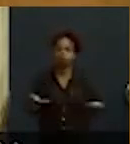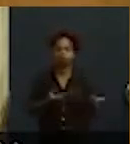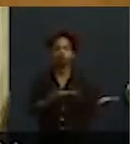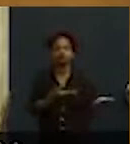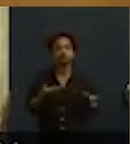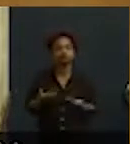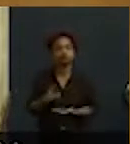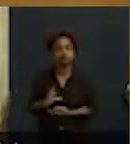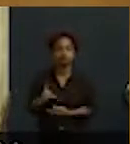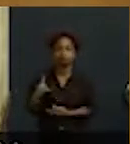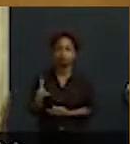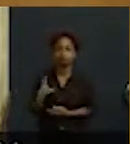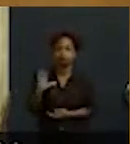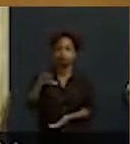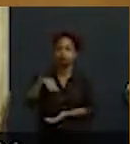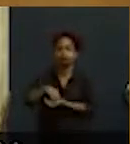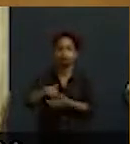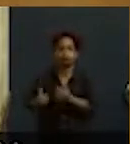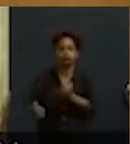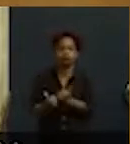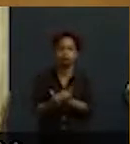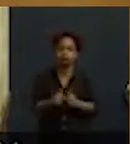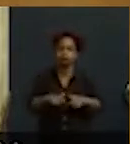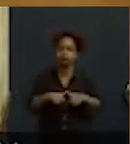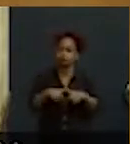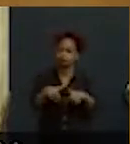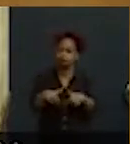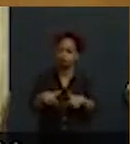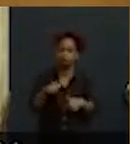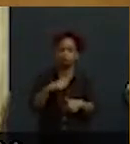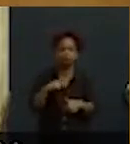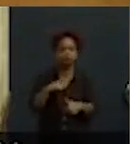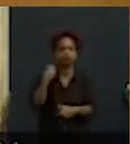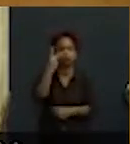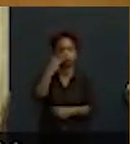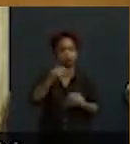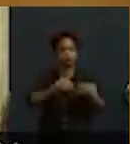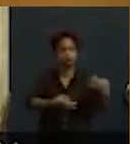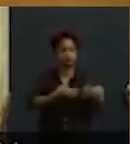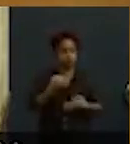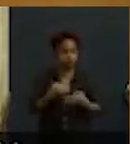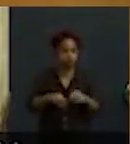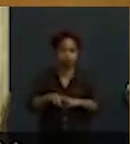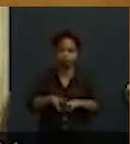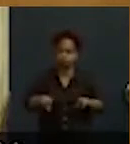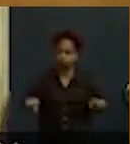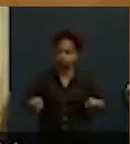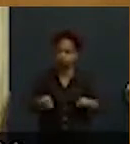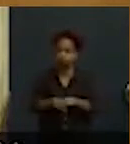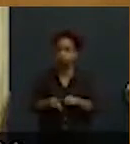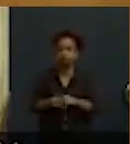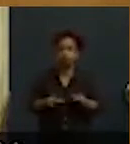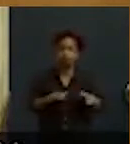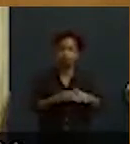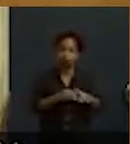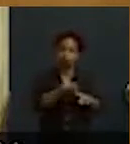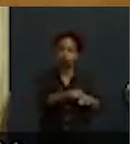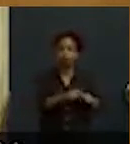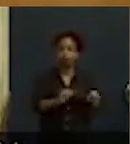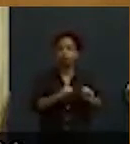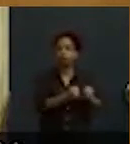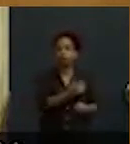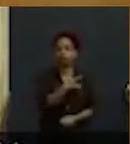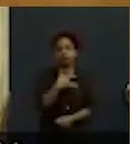convidar a coordenadora do Centro de Apoio Operacional das Promotorias de Justiça de Tutela Coletiva e de Defesa